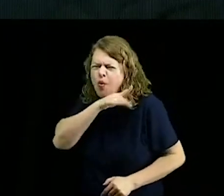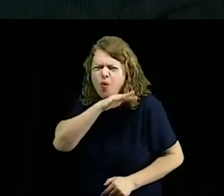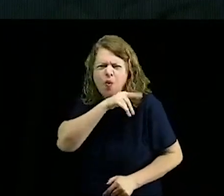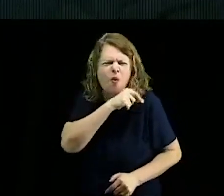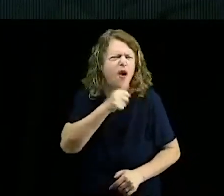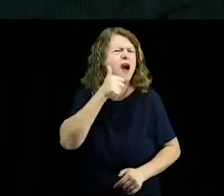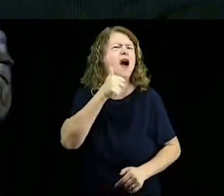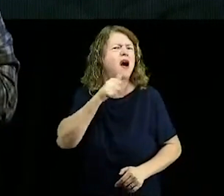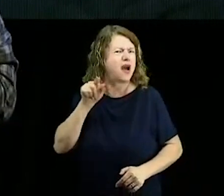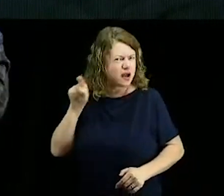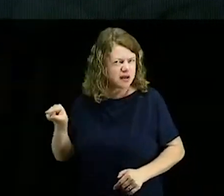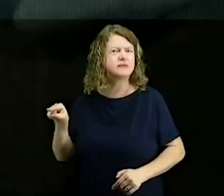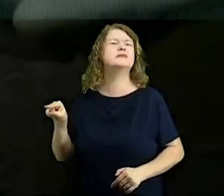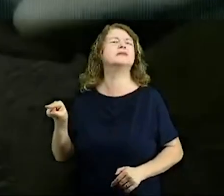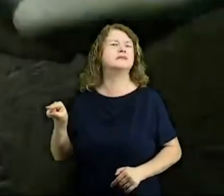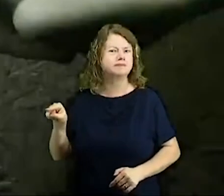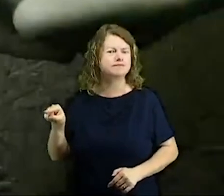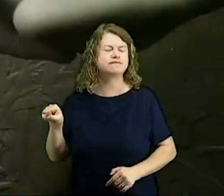essa aí.